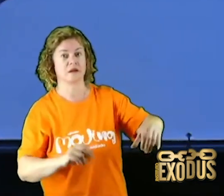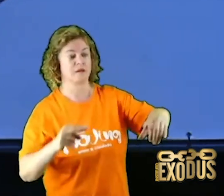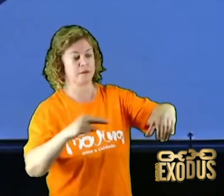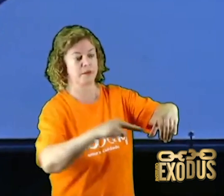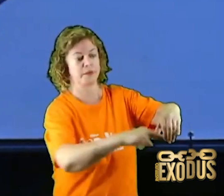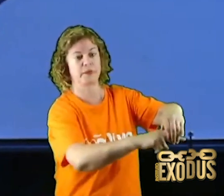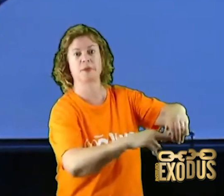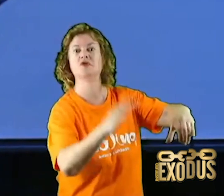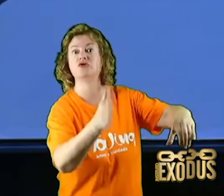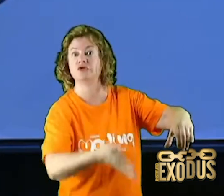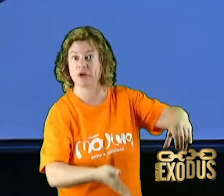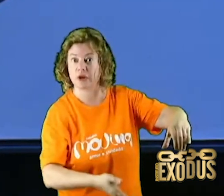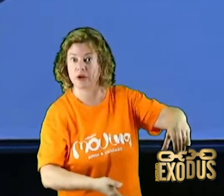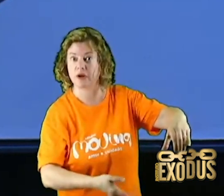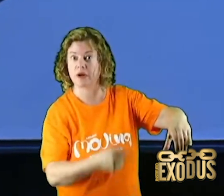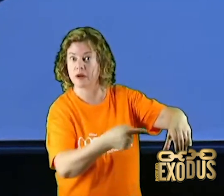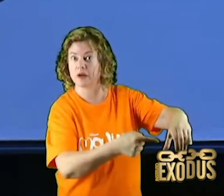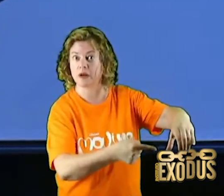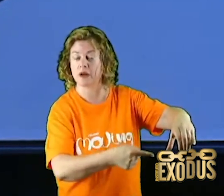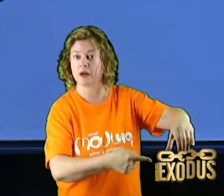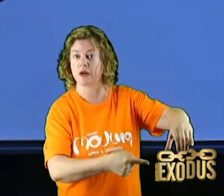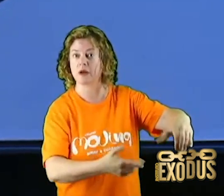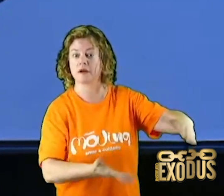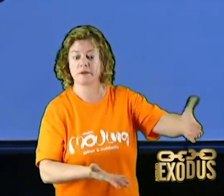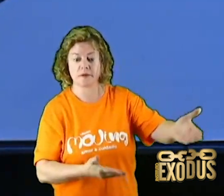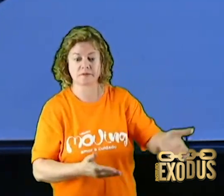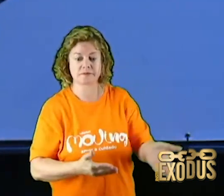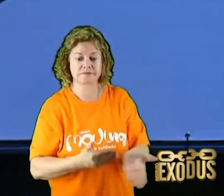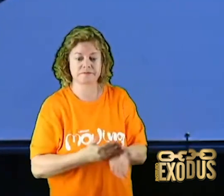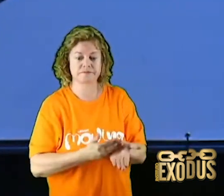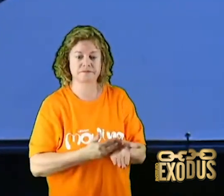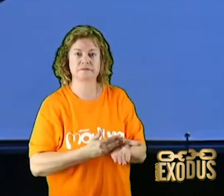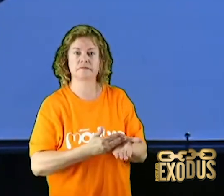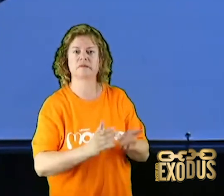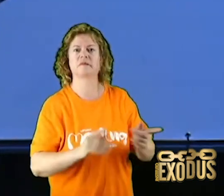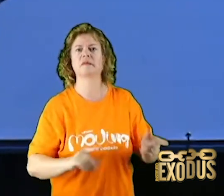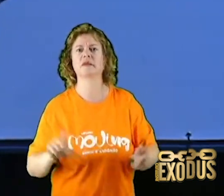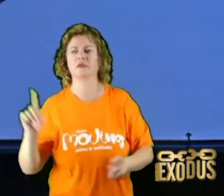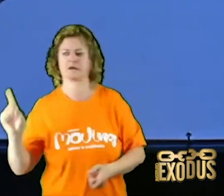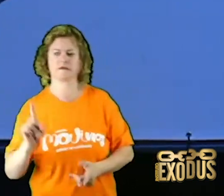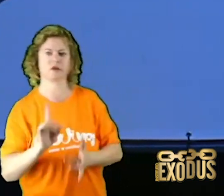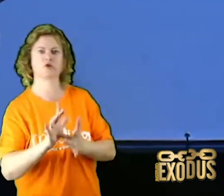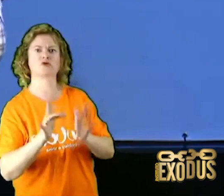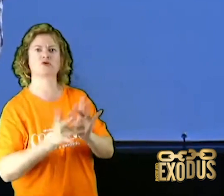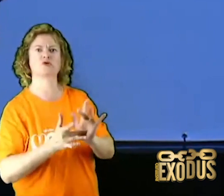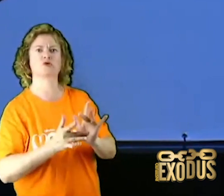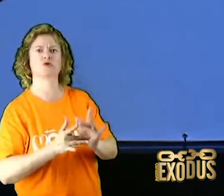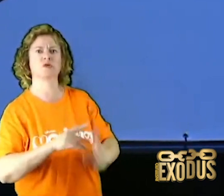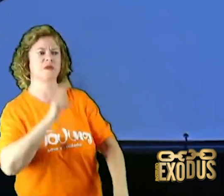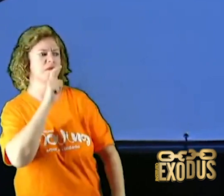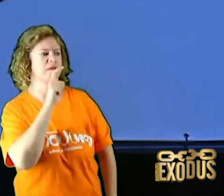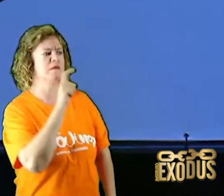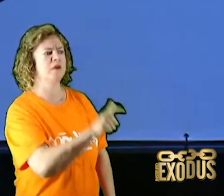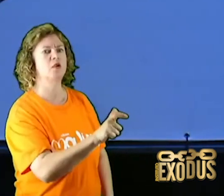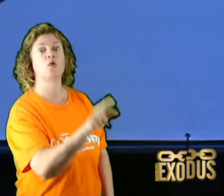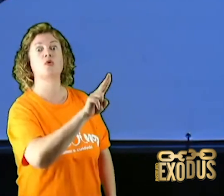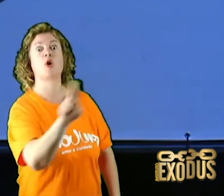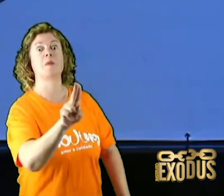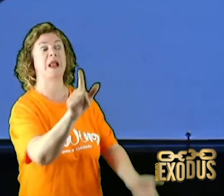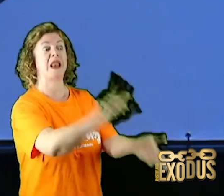disse, Lázaro, vem para fora? Porque se ele fala só, vem para fora, todos os mortos iam ressuscitar e vêm. Então ele deixou claro, só o